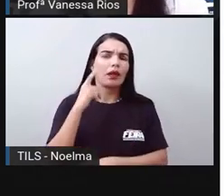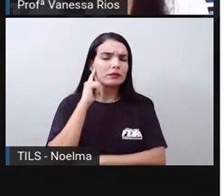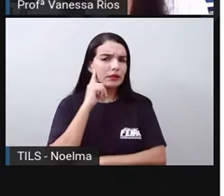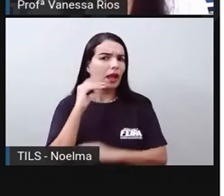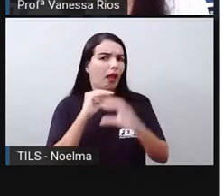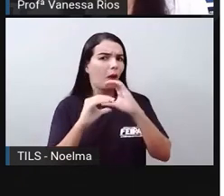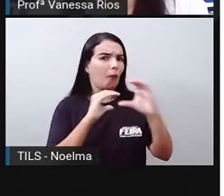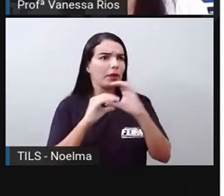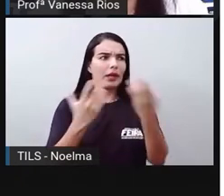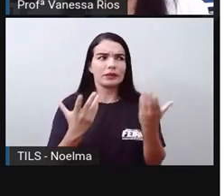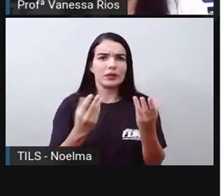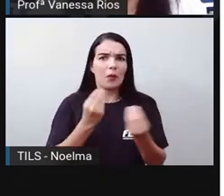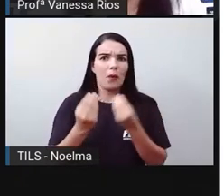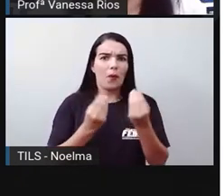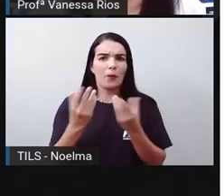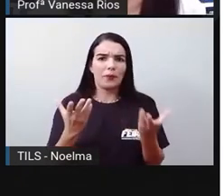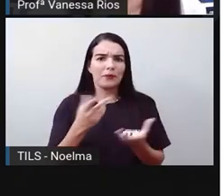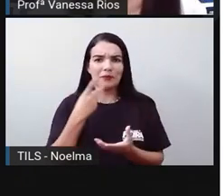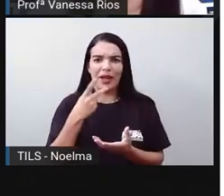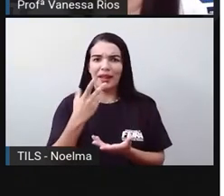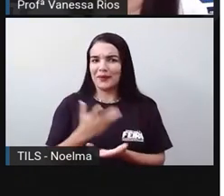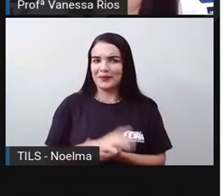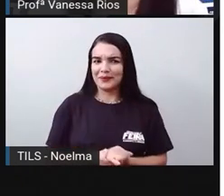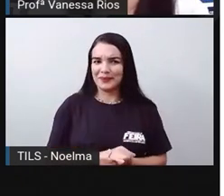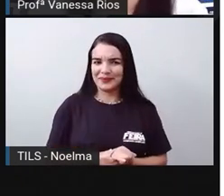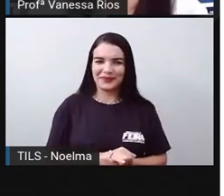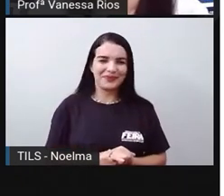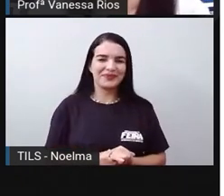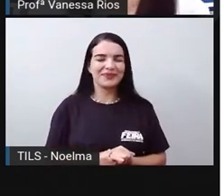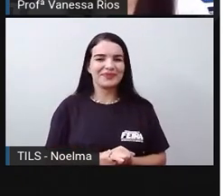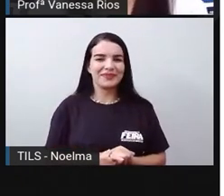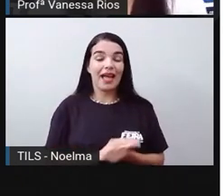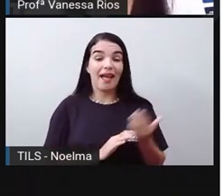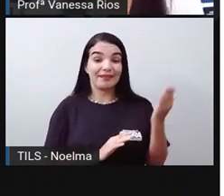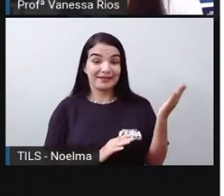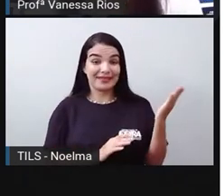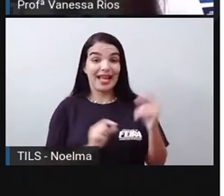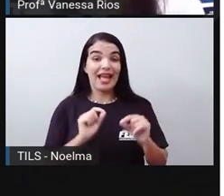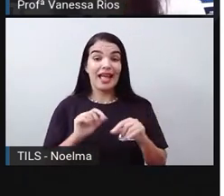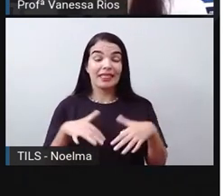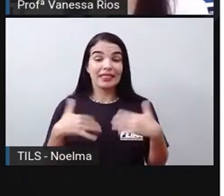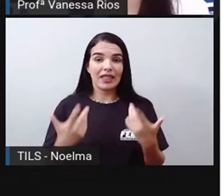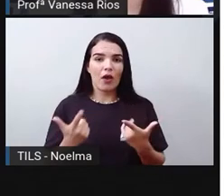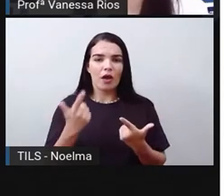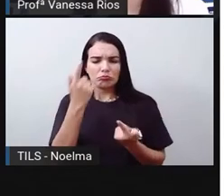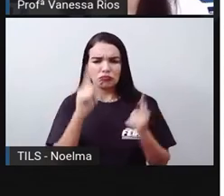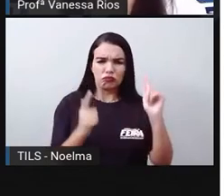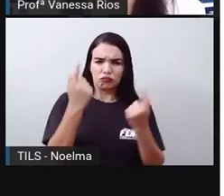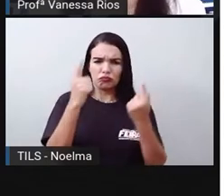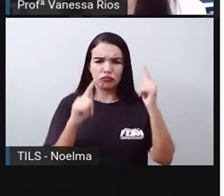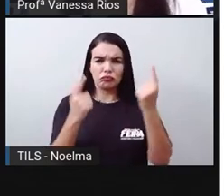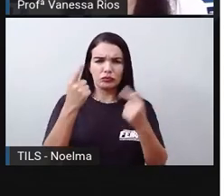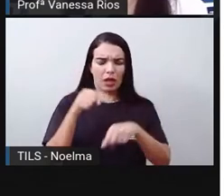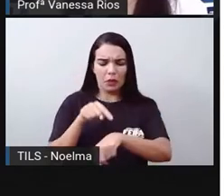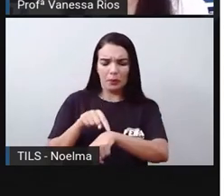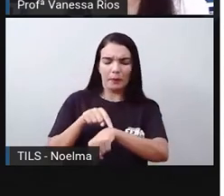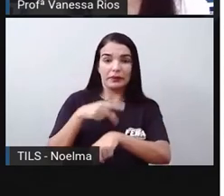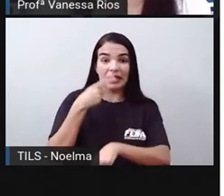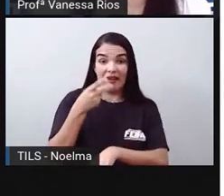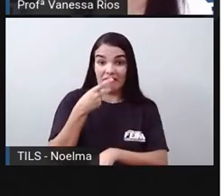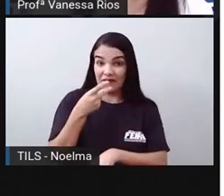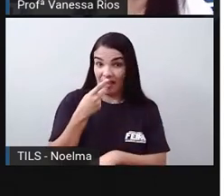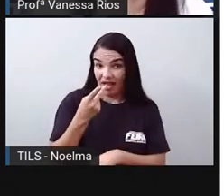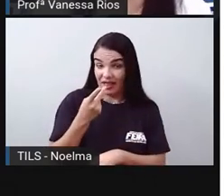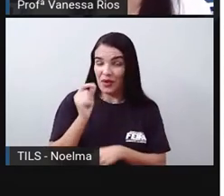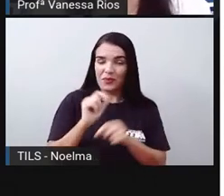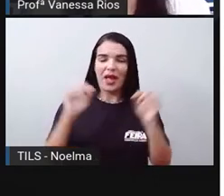que as mãos comunicam algo? Olha só, gesticular enquanto fala, né? O famoso falar com